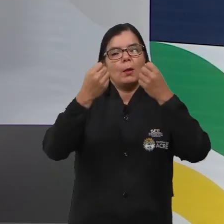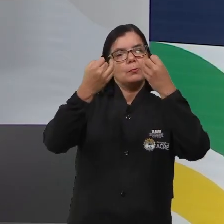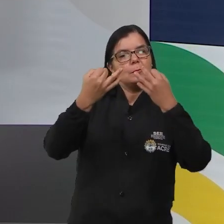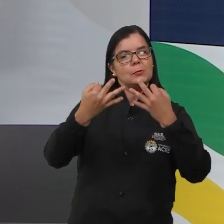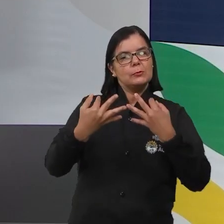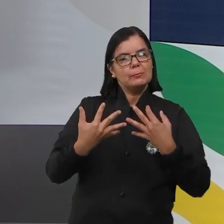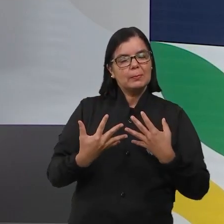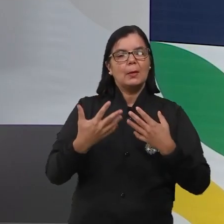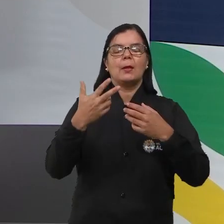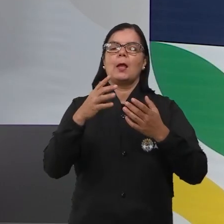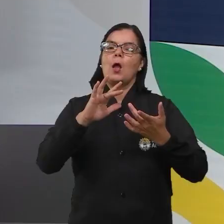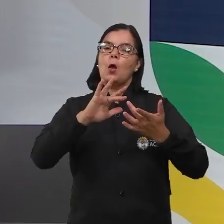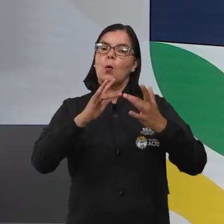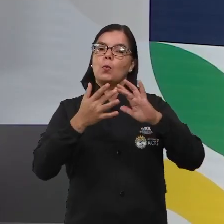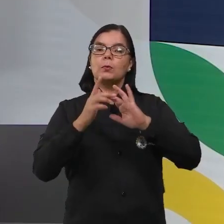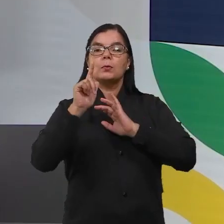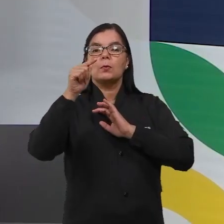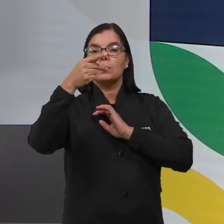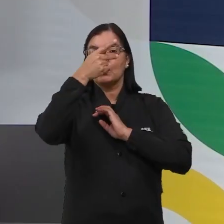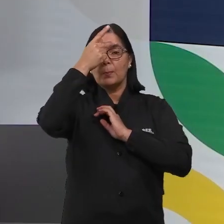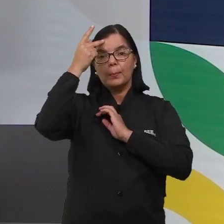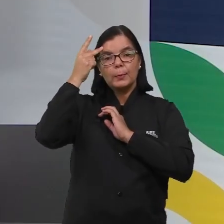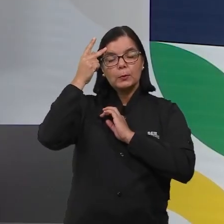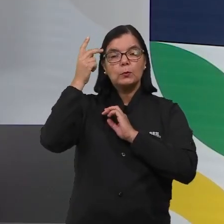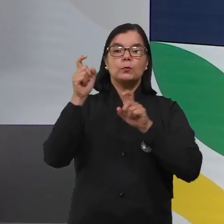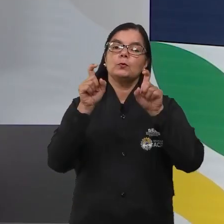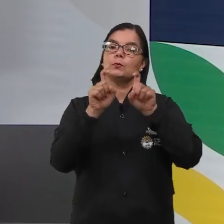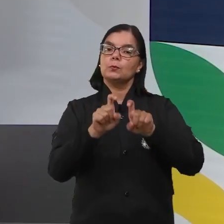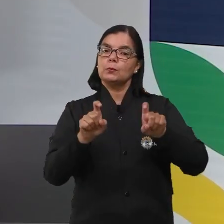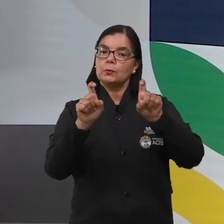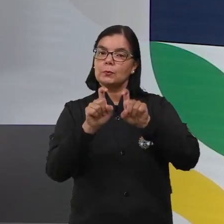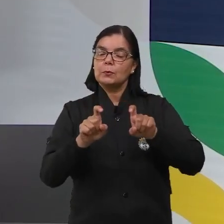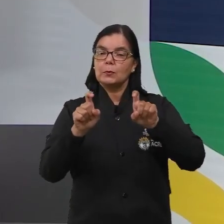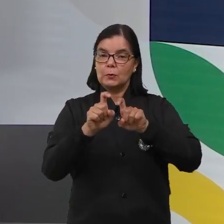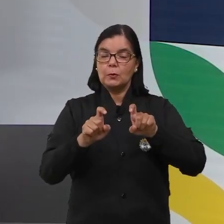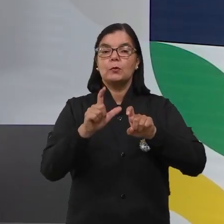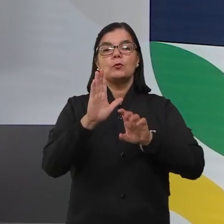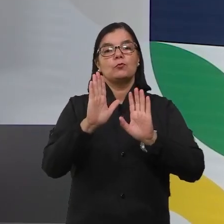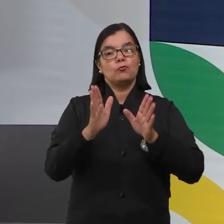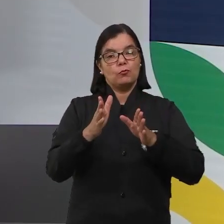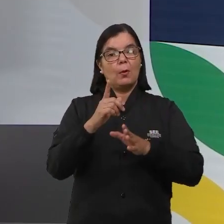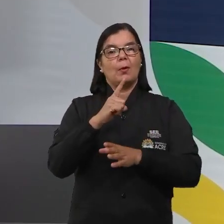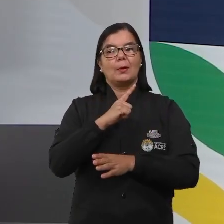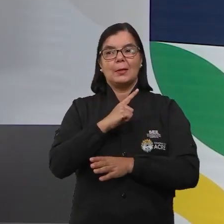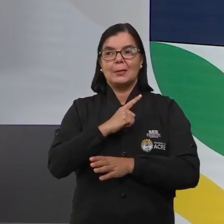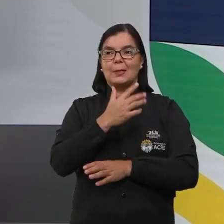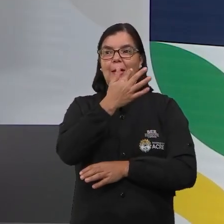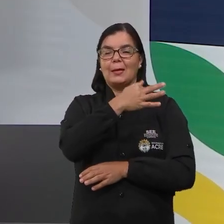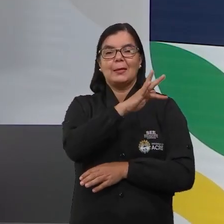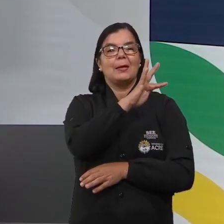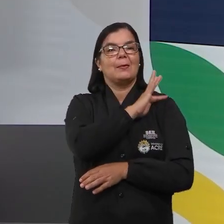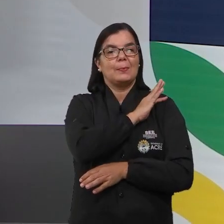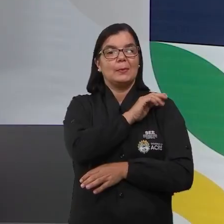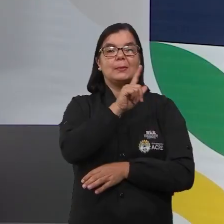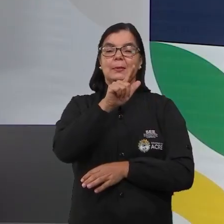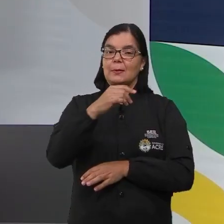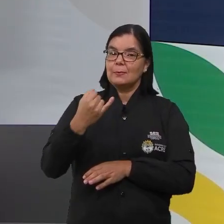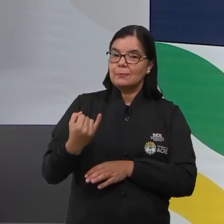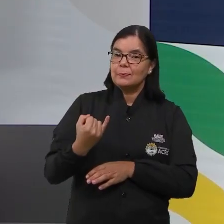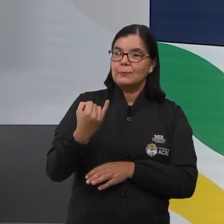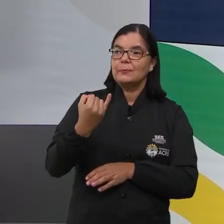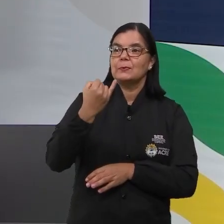fazer contatos com outras pessoas, utilizam o computador, muitos deles já estão na faculdade. Então, é muito